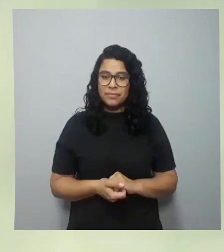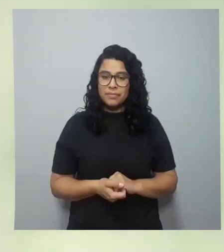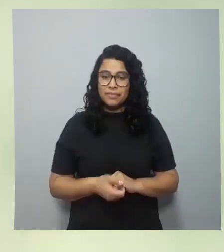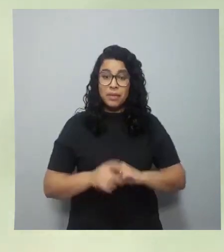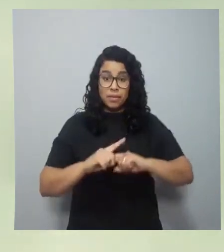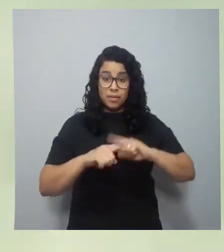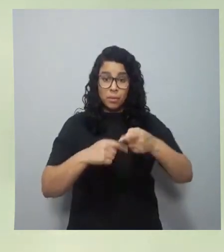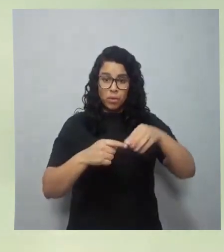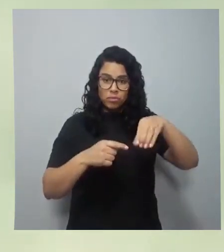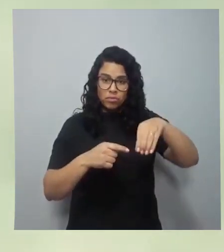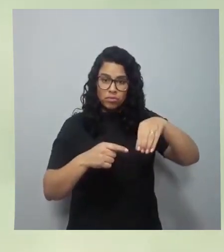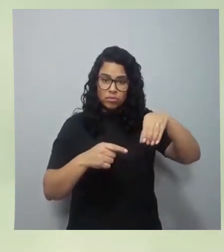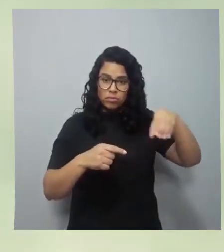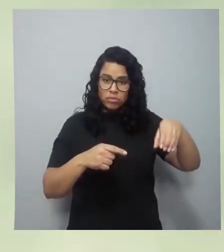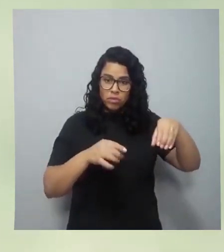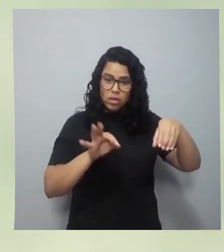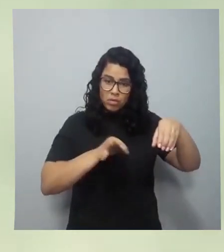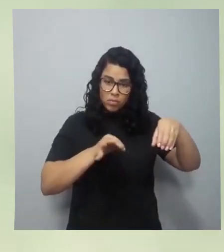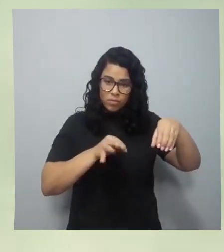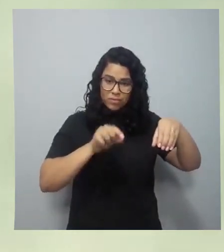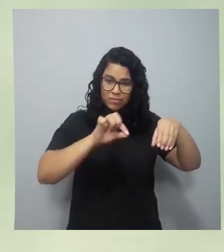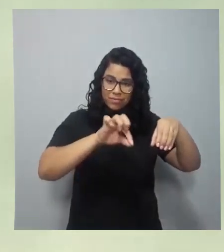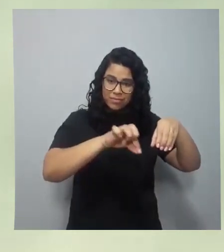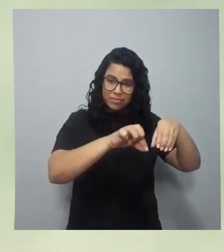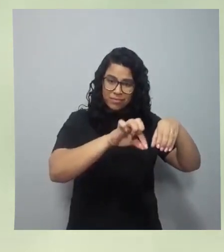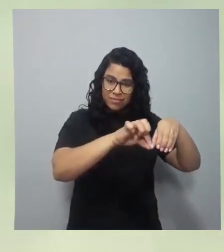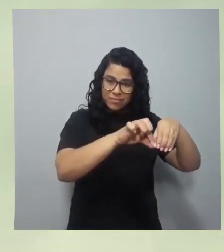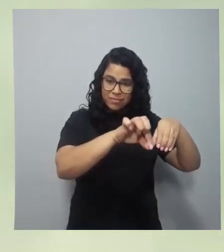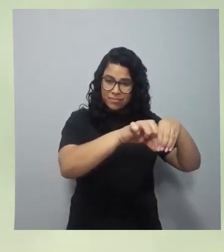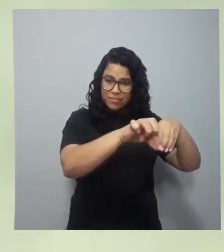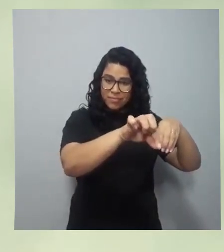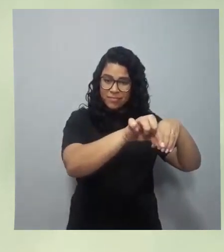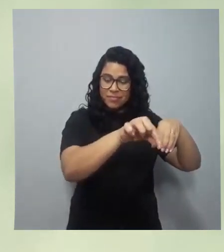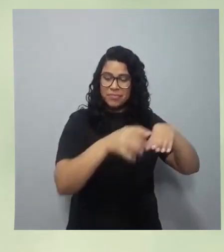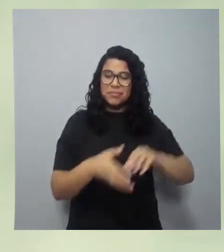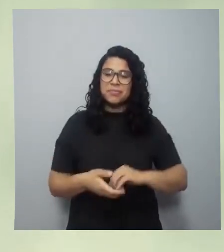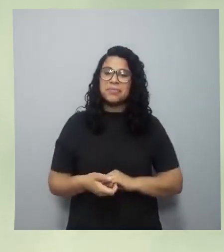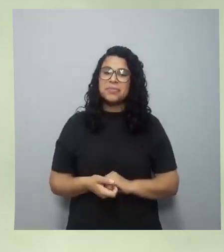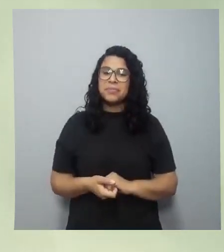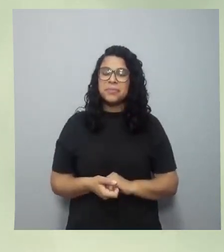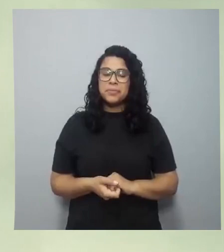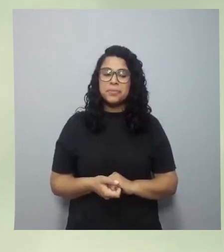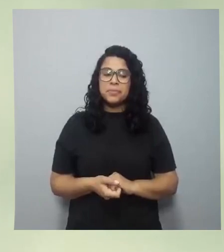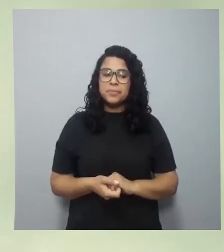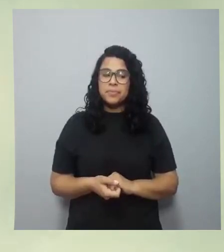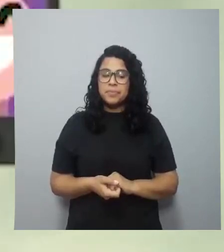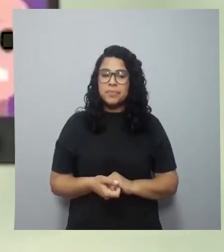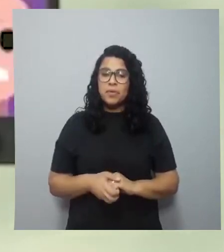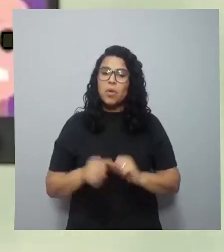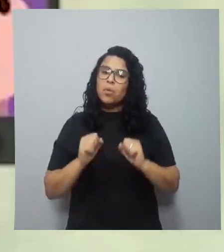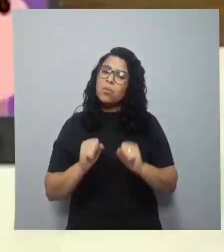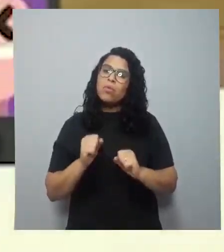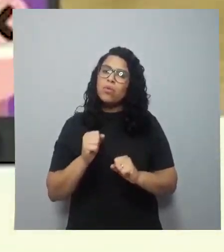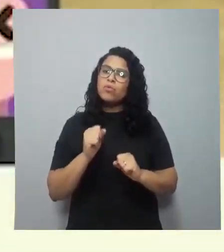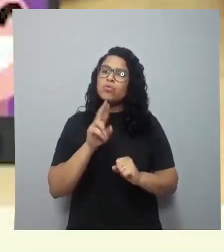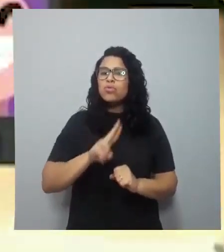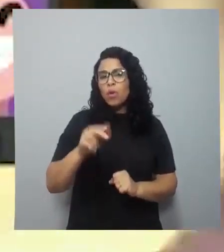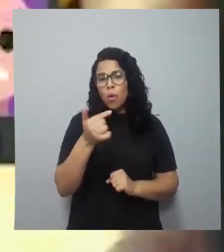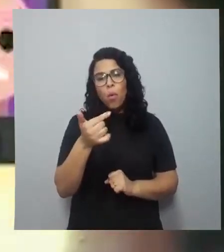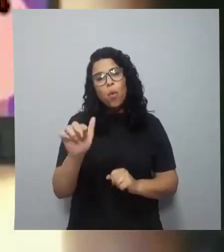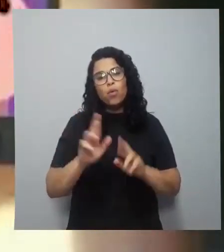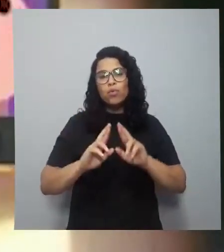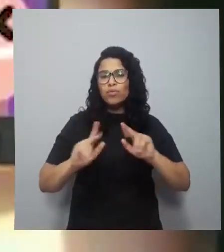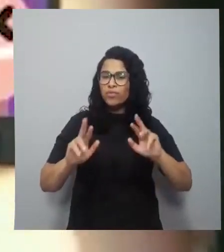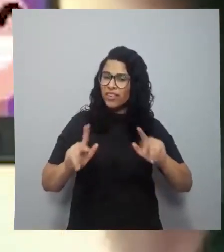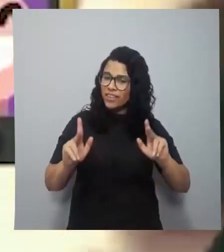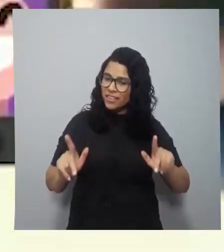Depois a gente tira o animal e completa o desenho das pernas. Você pode usar também outros